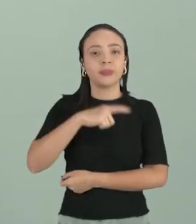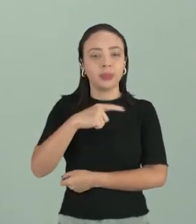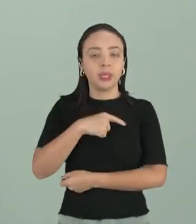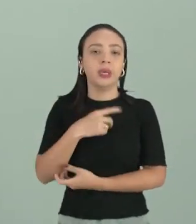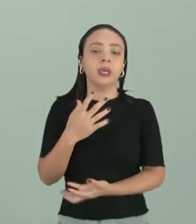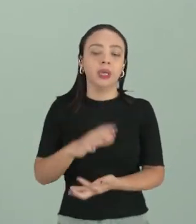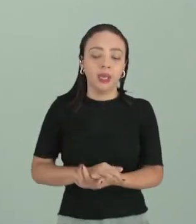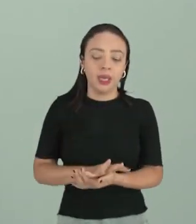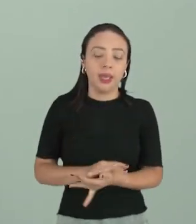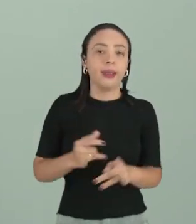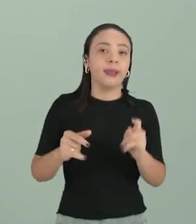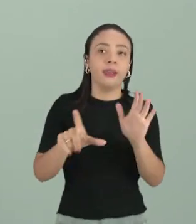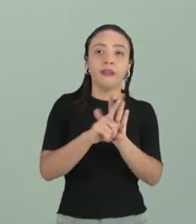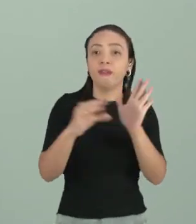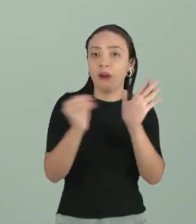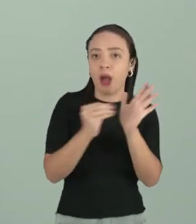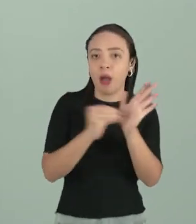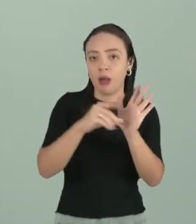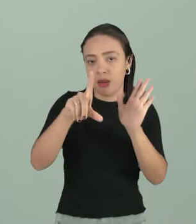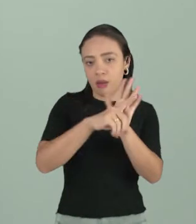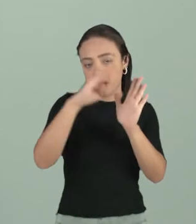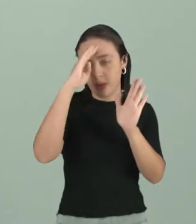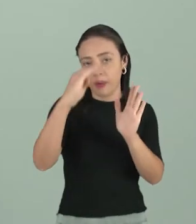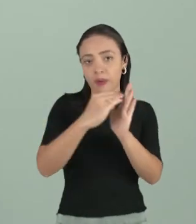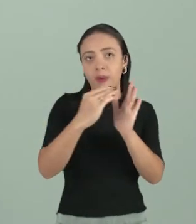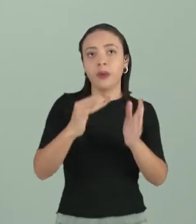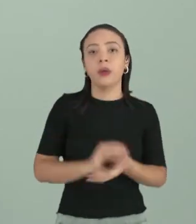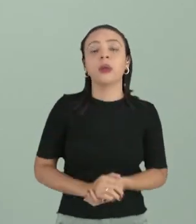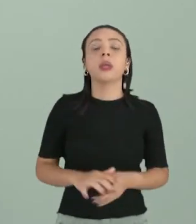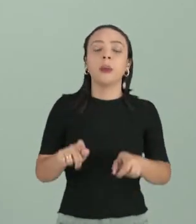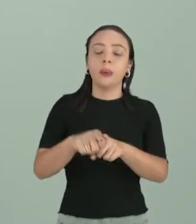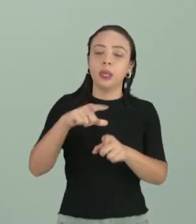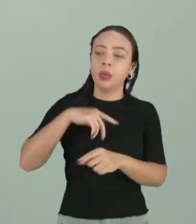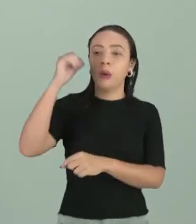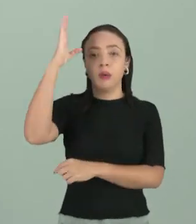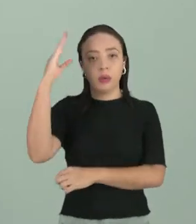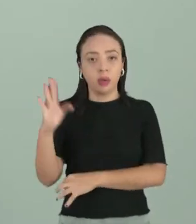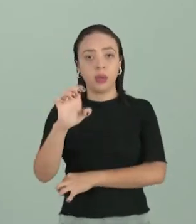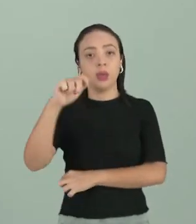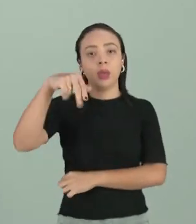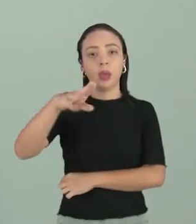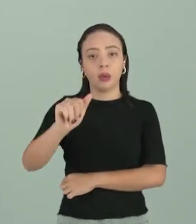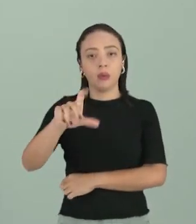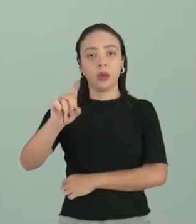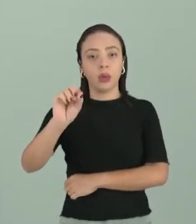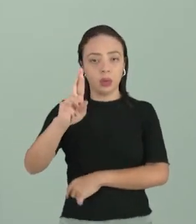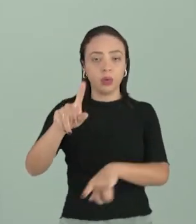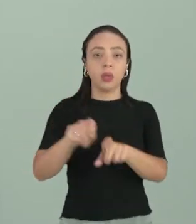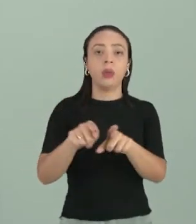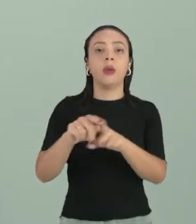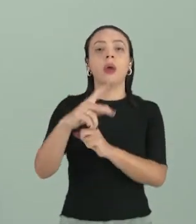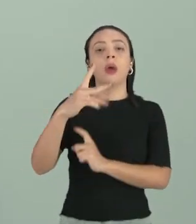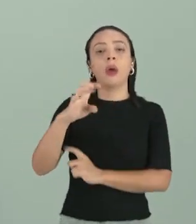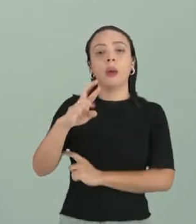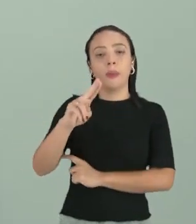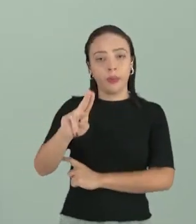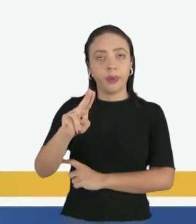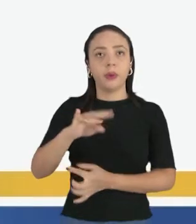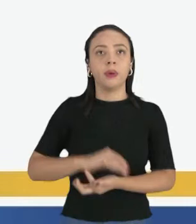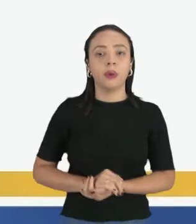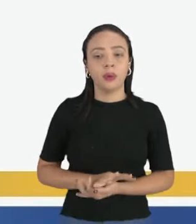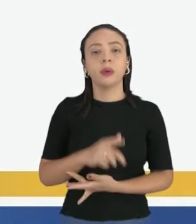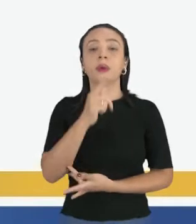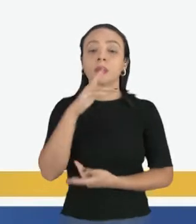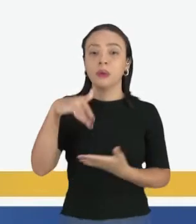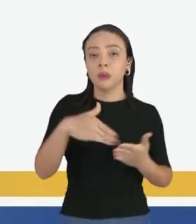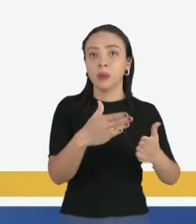ilegal. Depois vem o Brasil, Equador e Peru. Na Colômbia e Bolívia, as unidades de análise foram os rios, razão pela